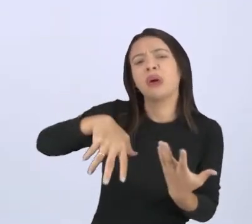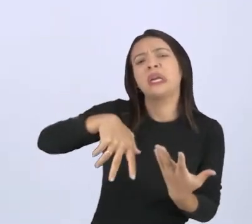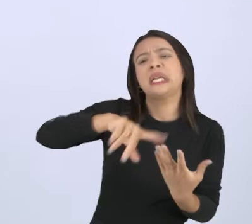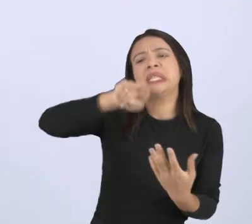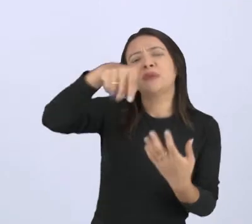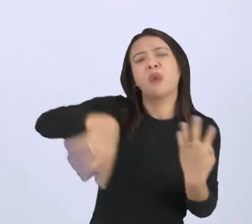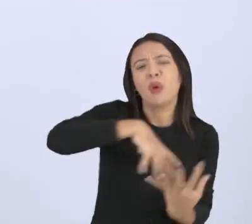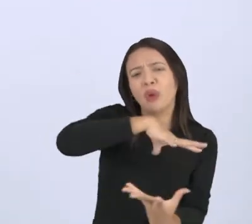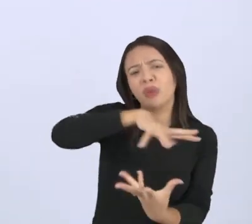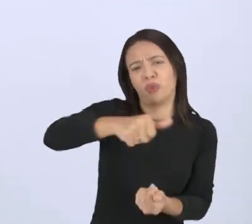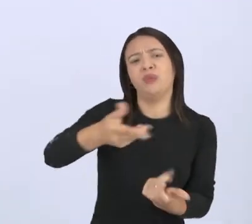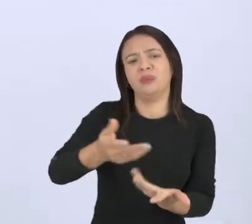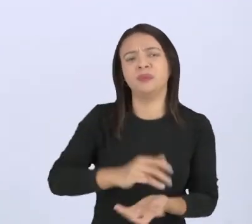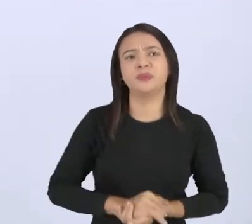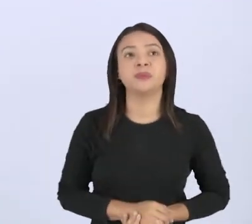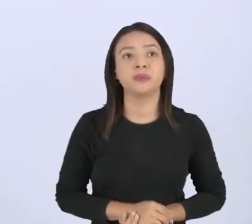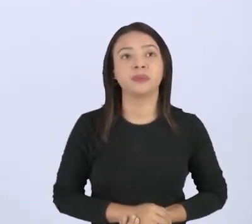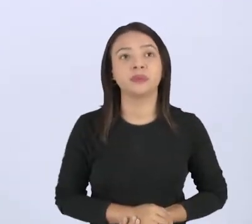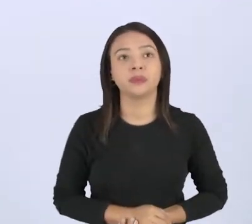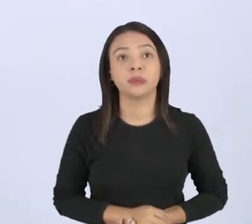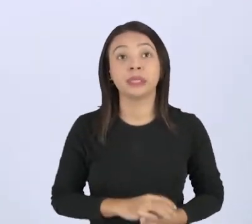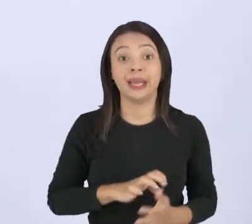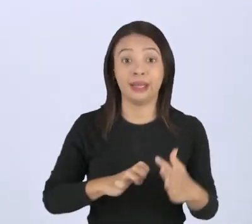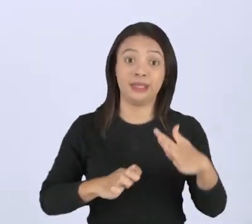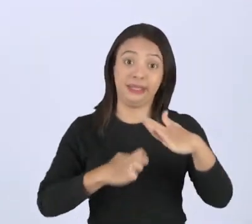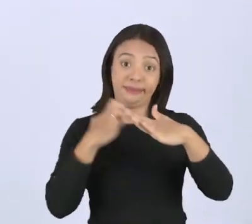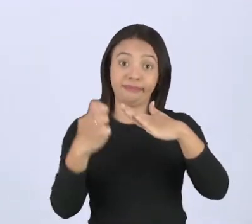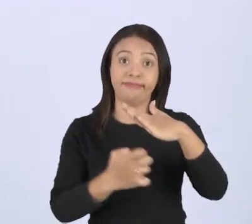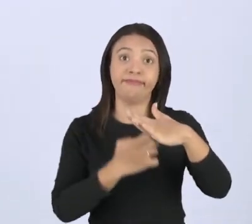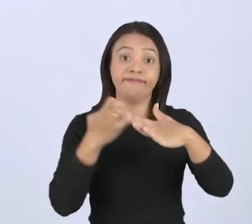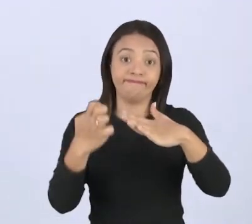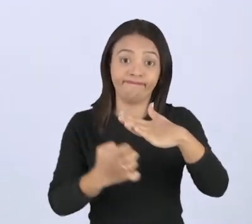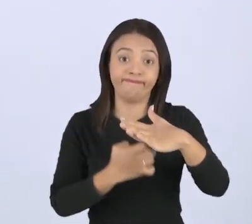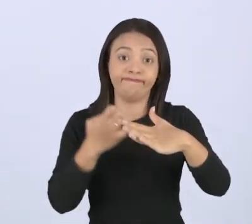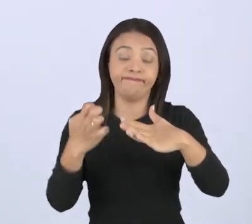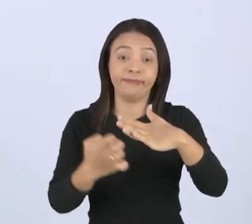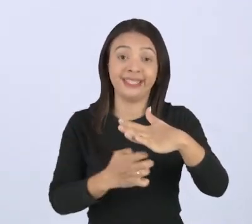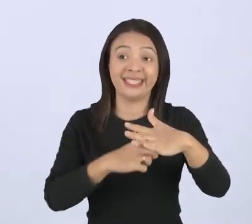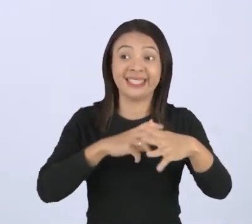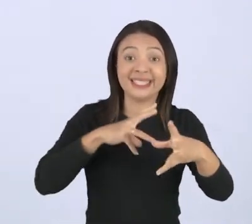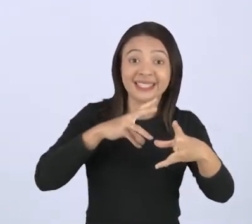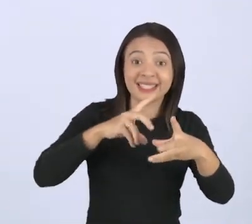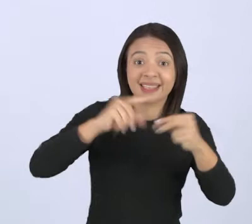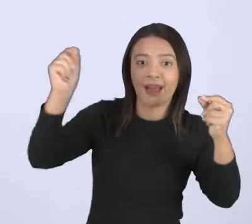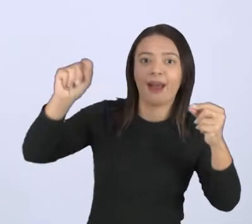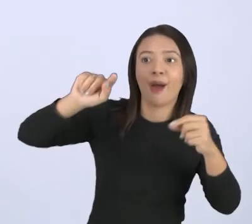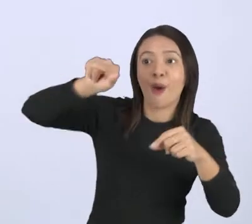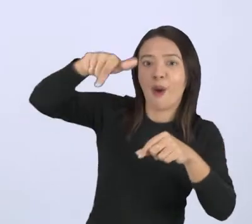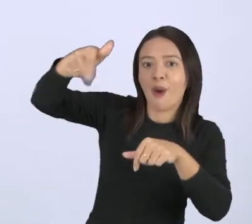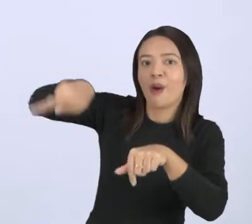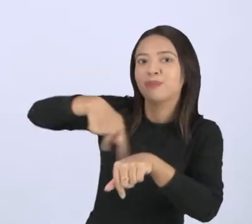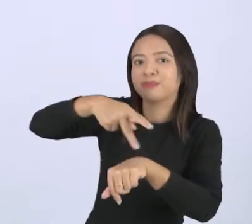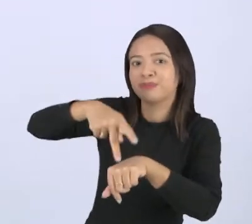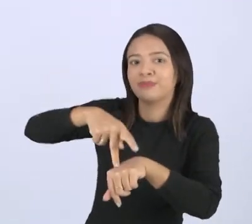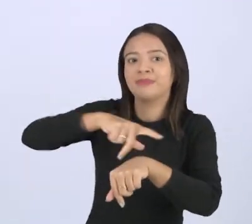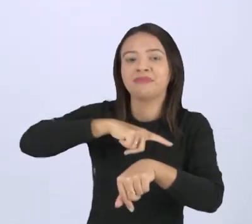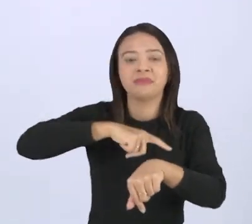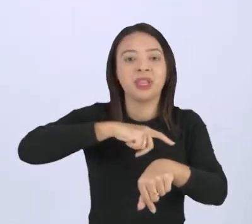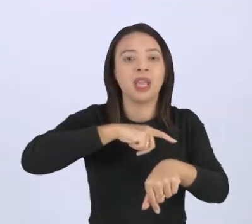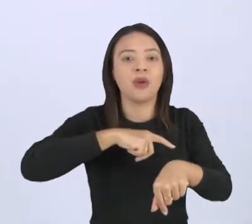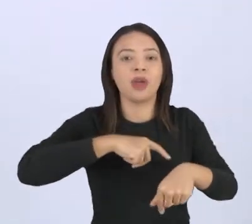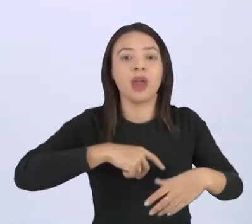Bom, as empresas transnacionais, aquelas que transcendem as suas fronteiras, têm suas sedes em países